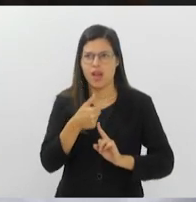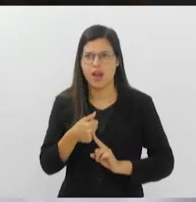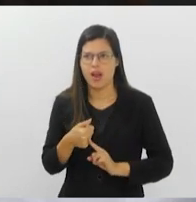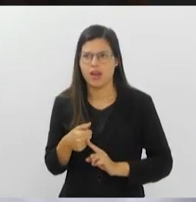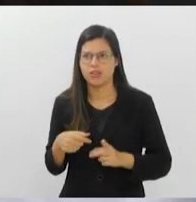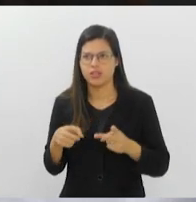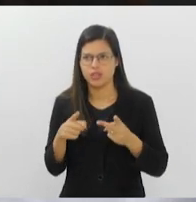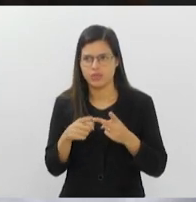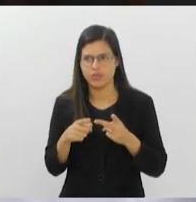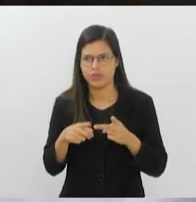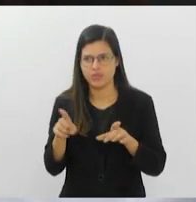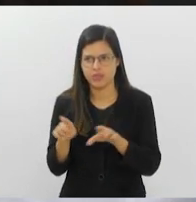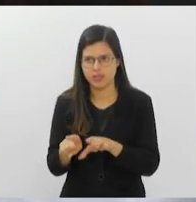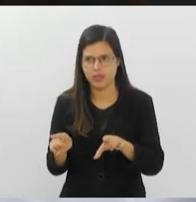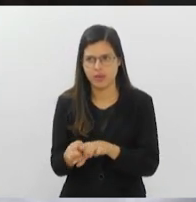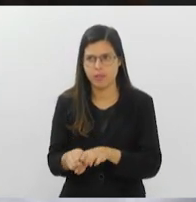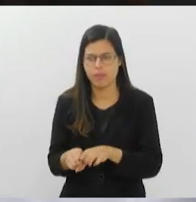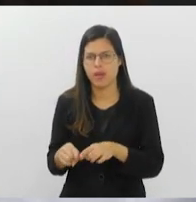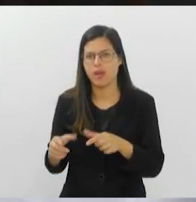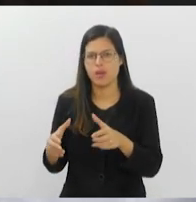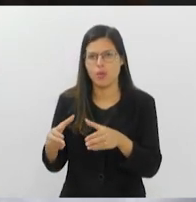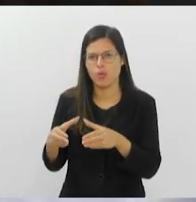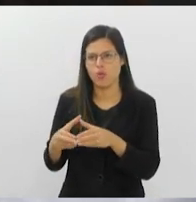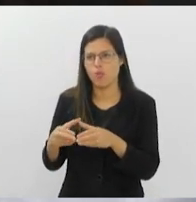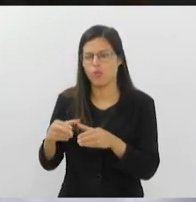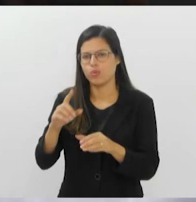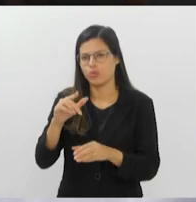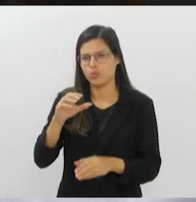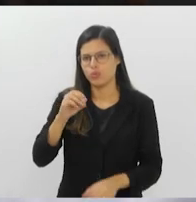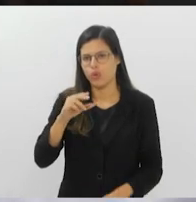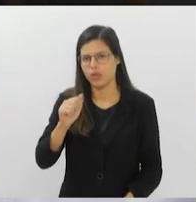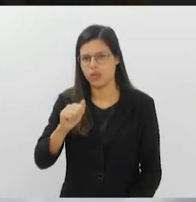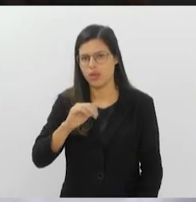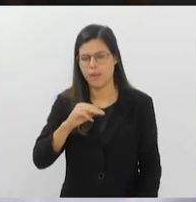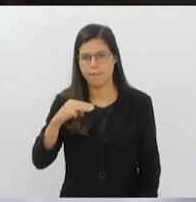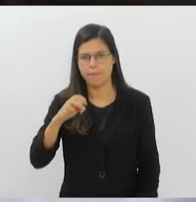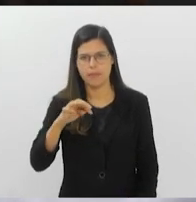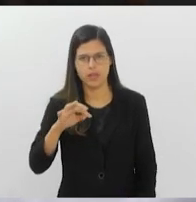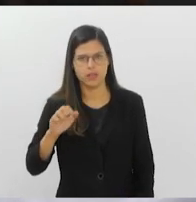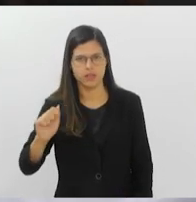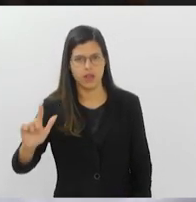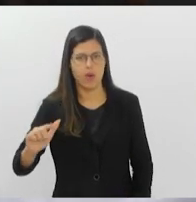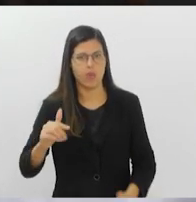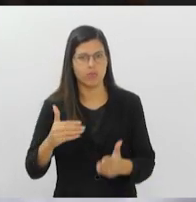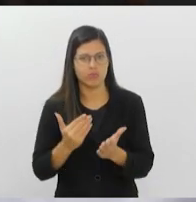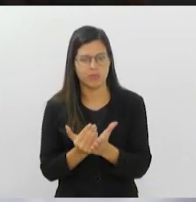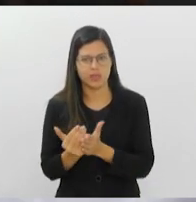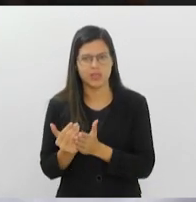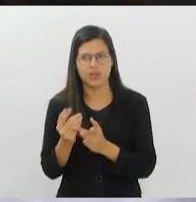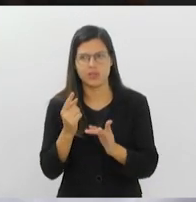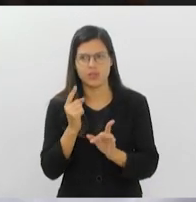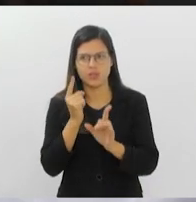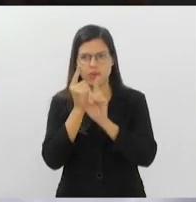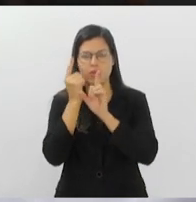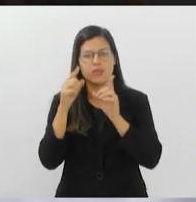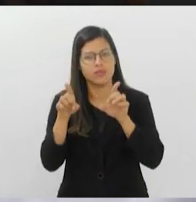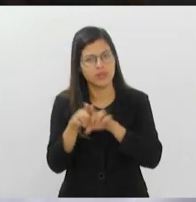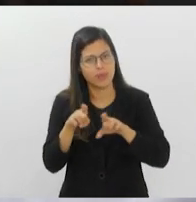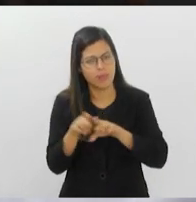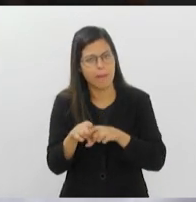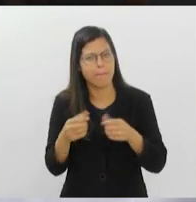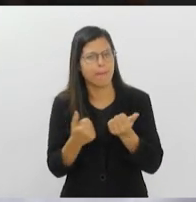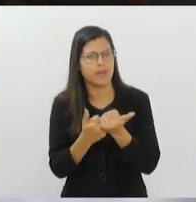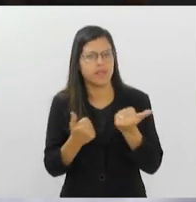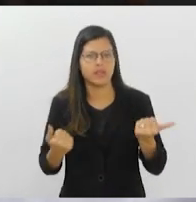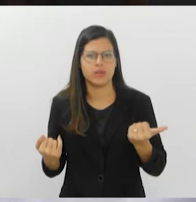Os companheiros da Zona Mental, que abriram aqui também o nosso encontro, também são parceiros importantes, que a gente